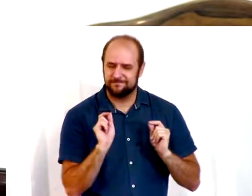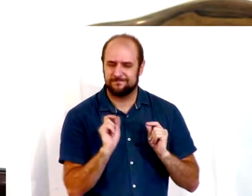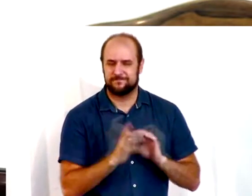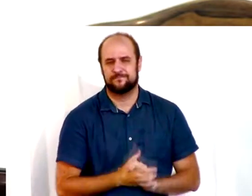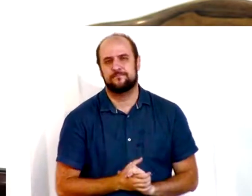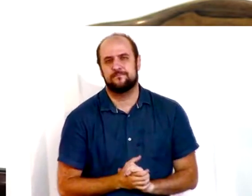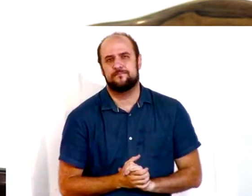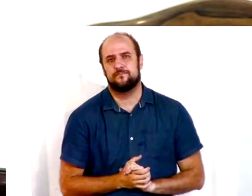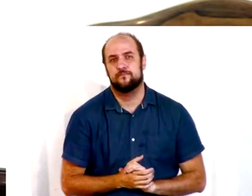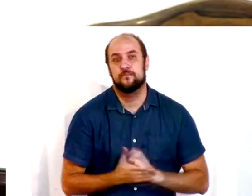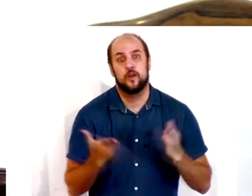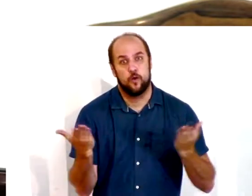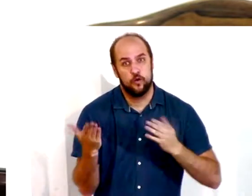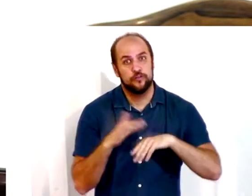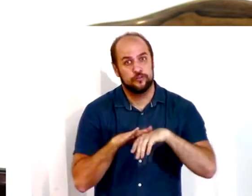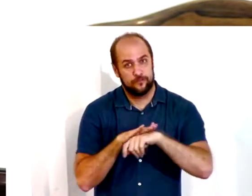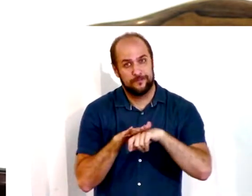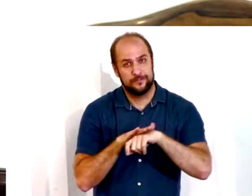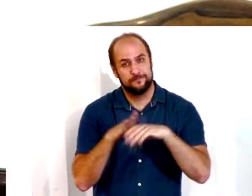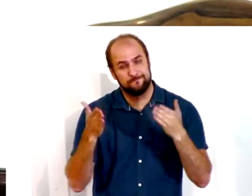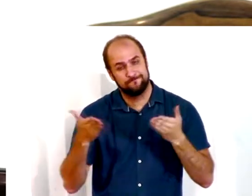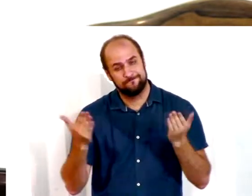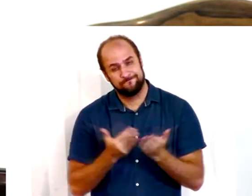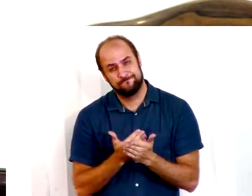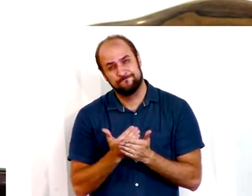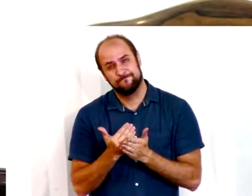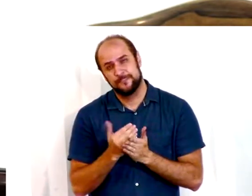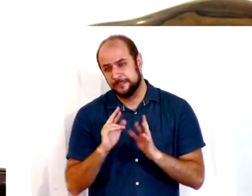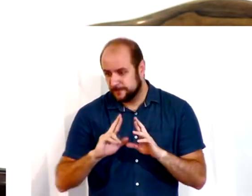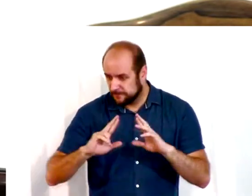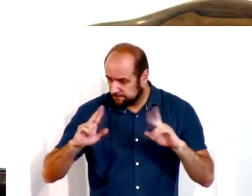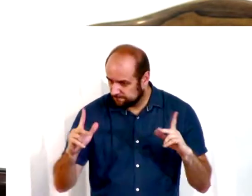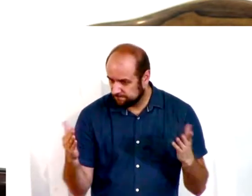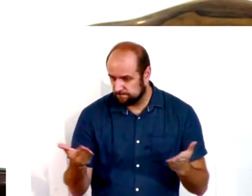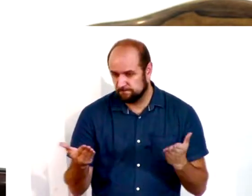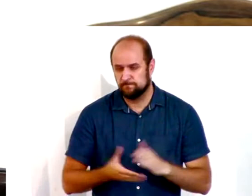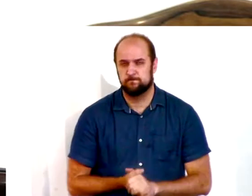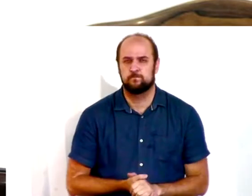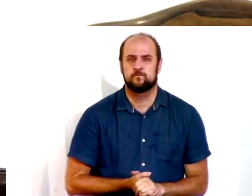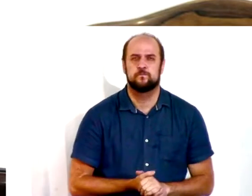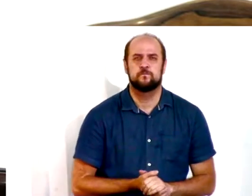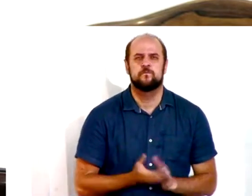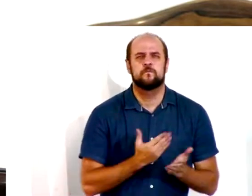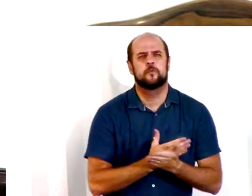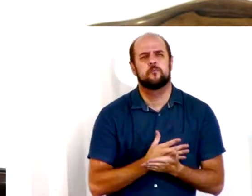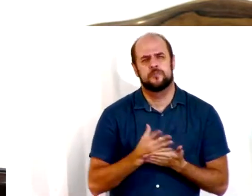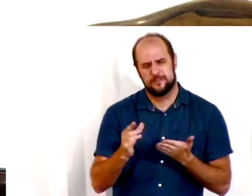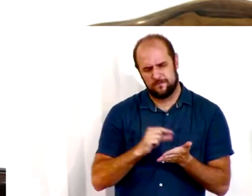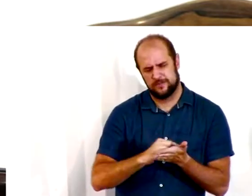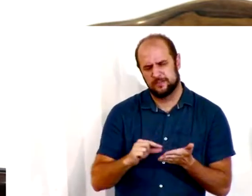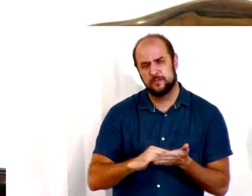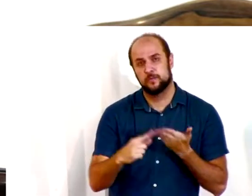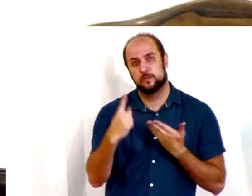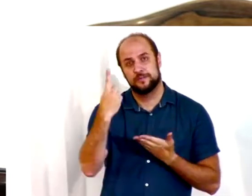isso que eu quero conversar com os irmãos, e começando um pouco diferente. Eu quero começar do versículo 13.